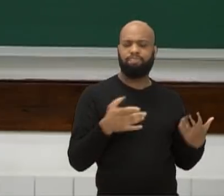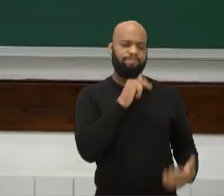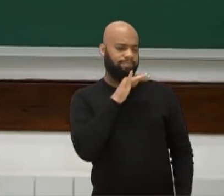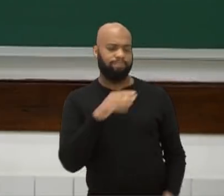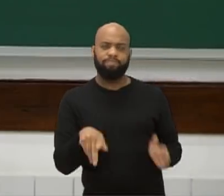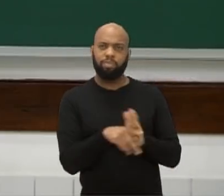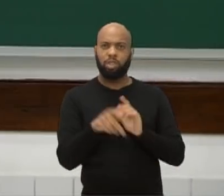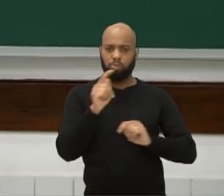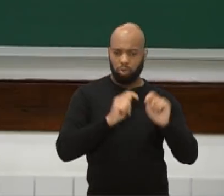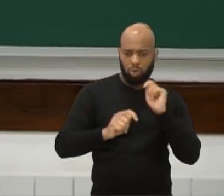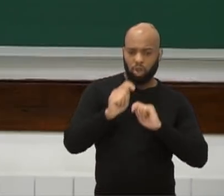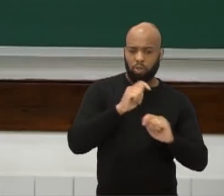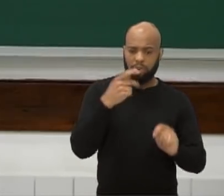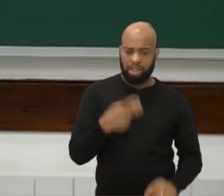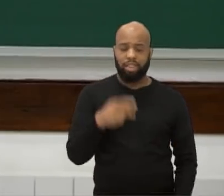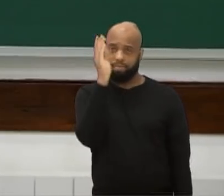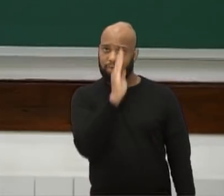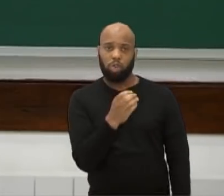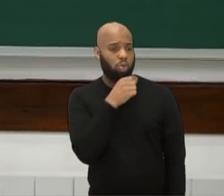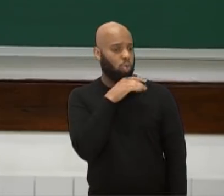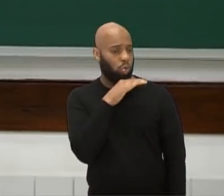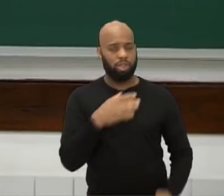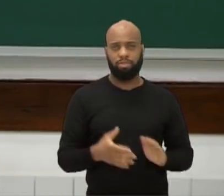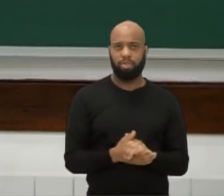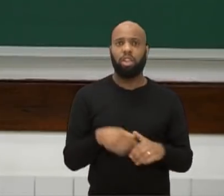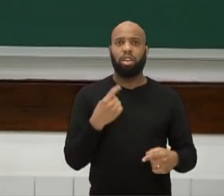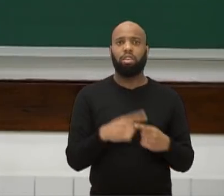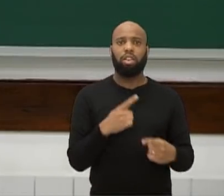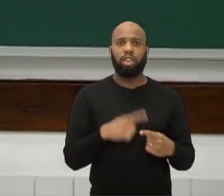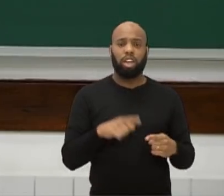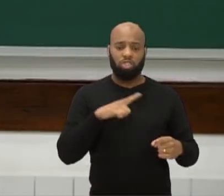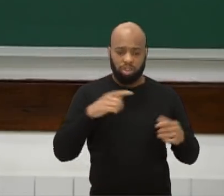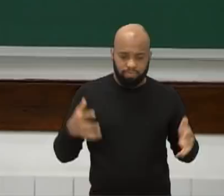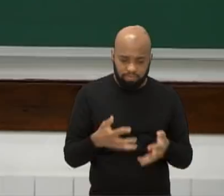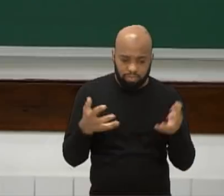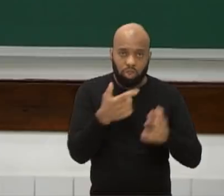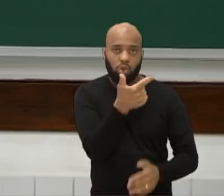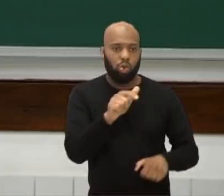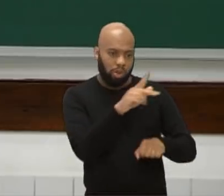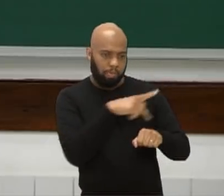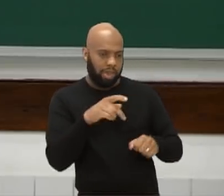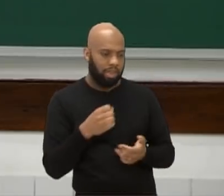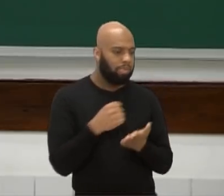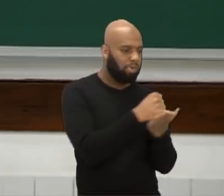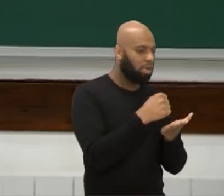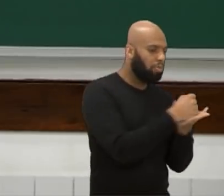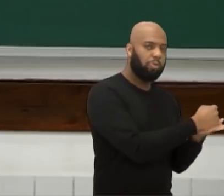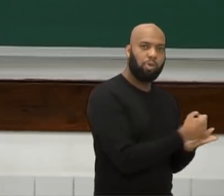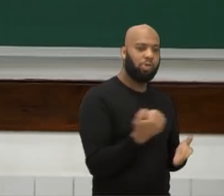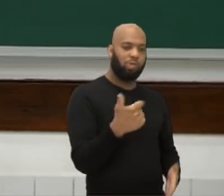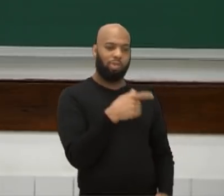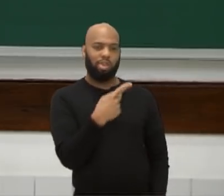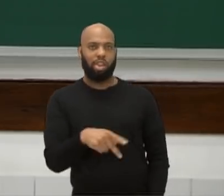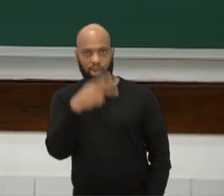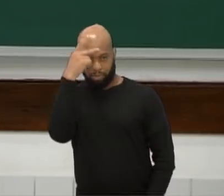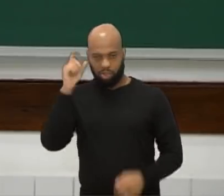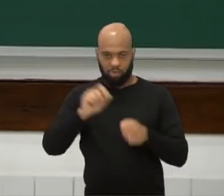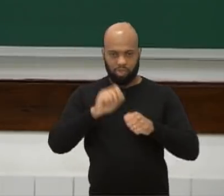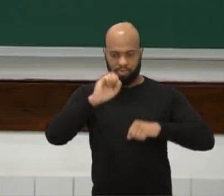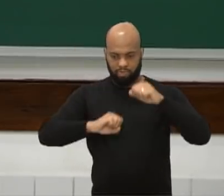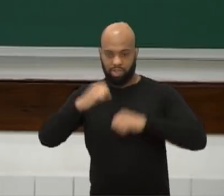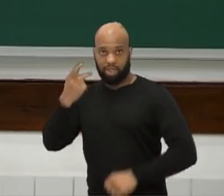ruim para a própria economia brasileira, porque favorecia outros países ao invés dos produtores, dos